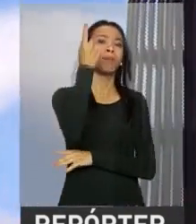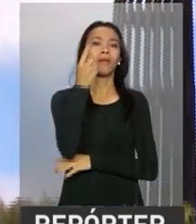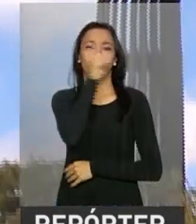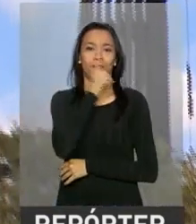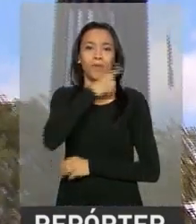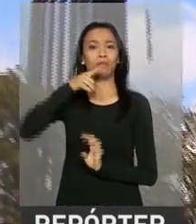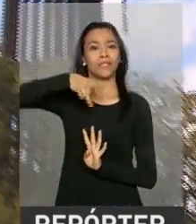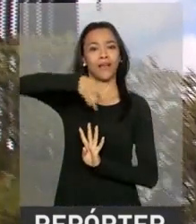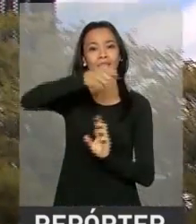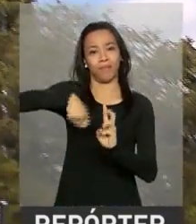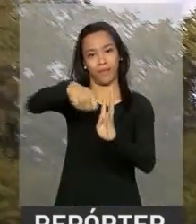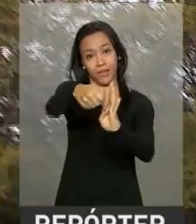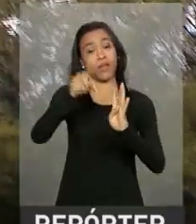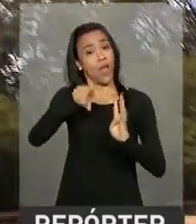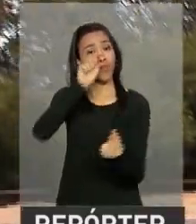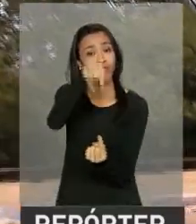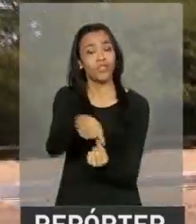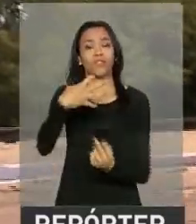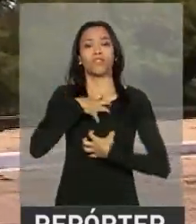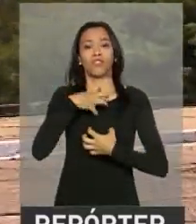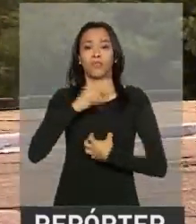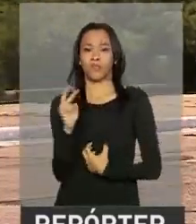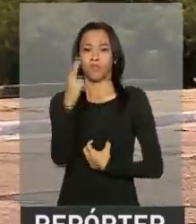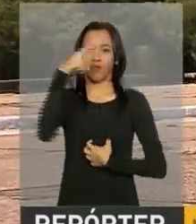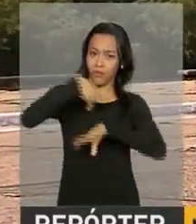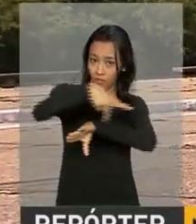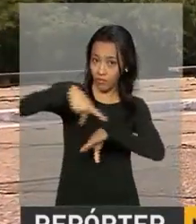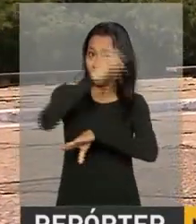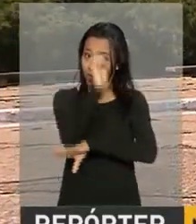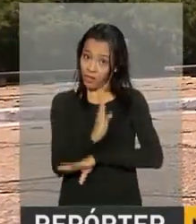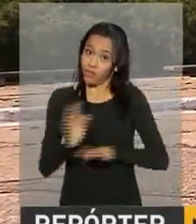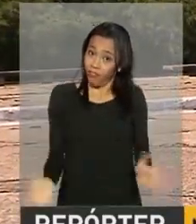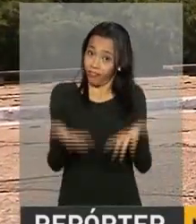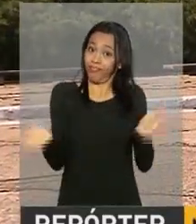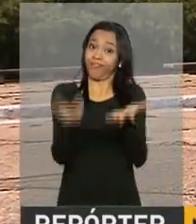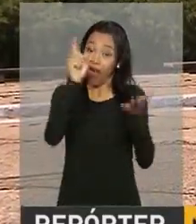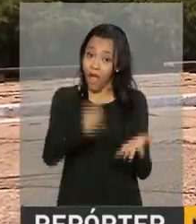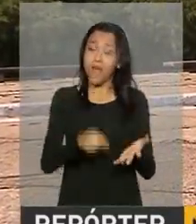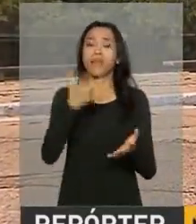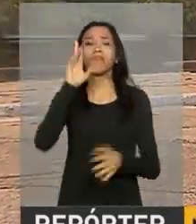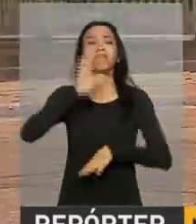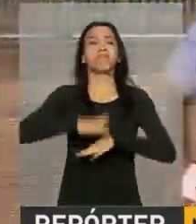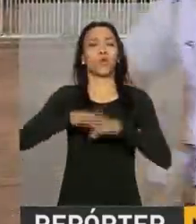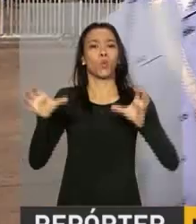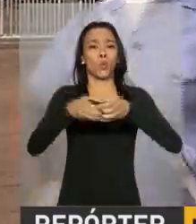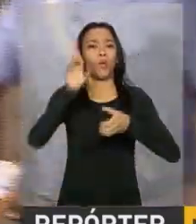de cada mês e serve para estimular o patriotismo. Desta vez, a cerimônia foi conduzida pela Força Aérea.